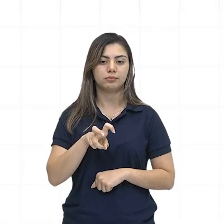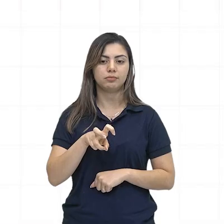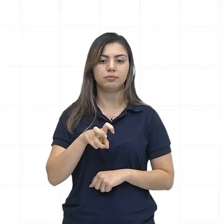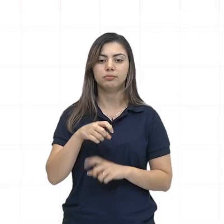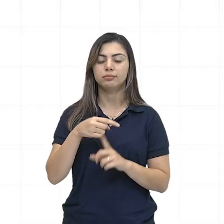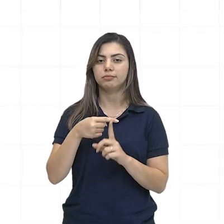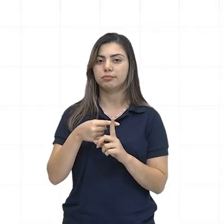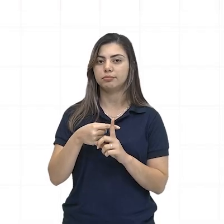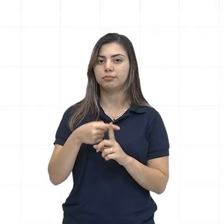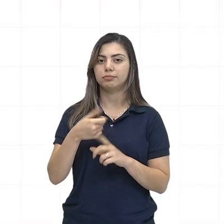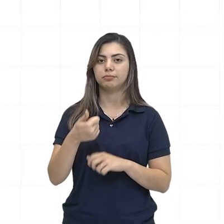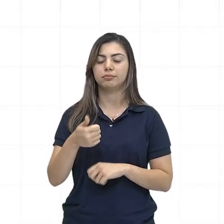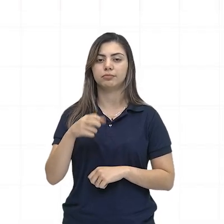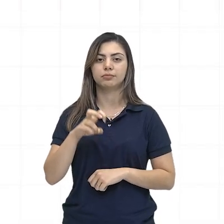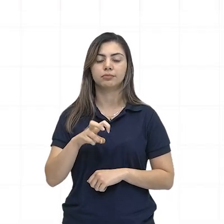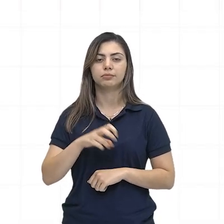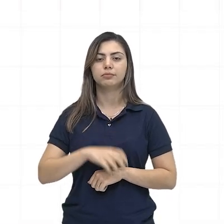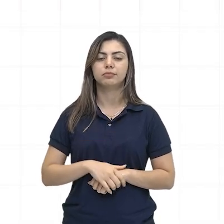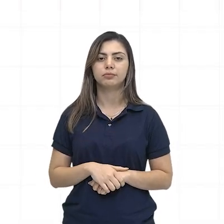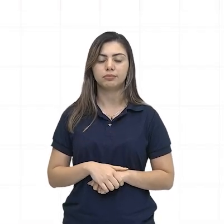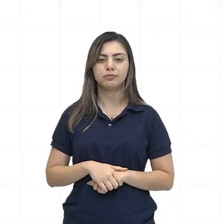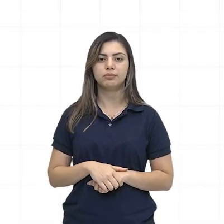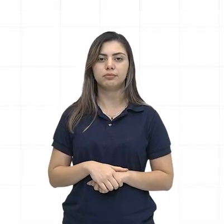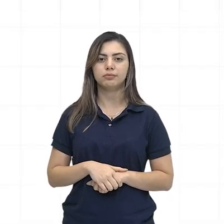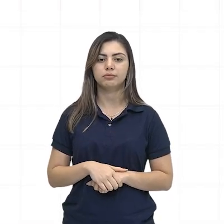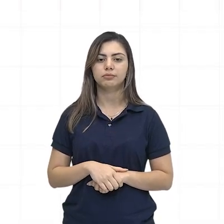mais 5,